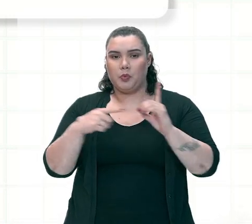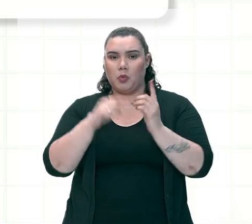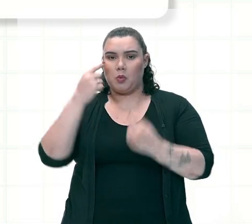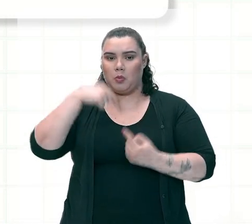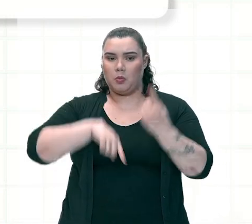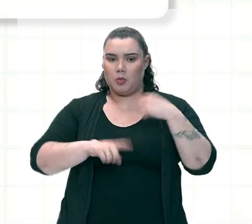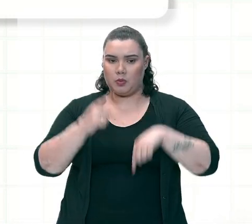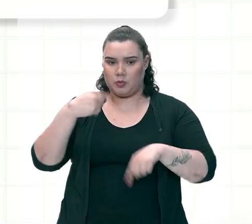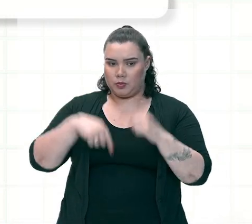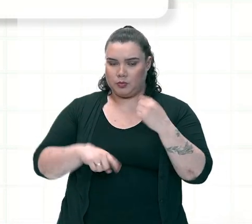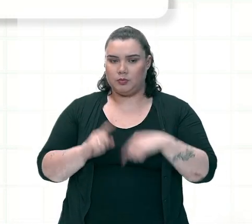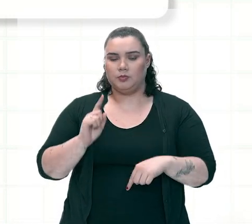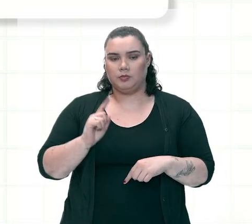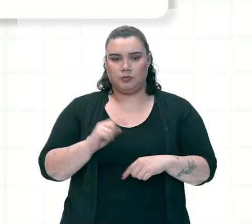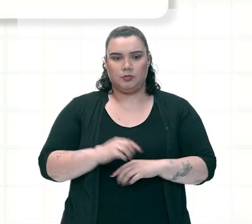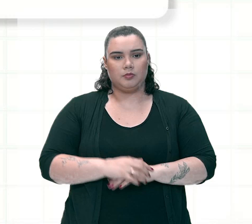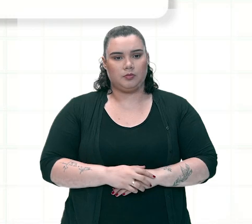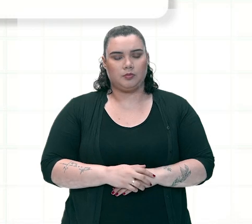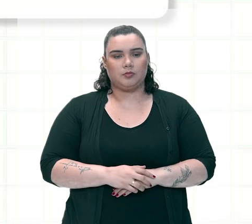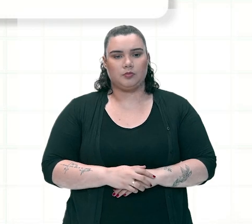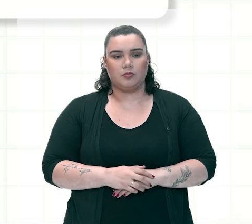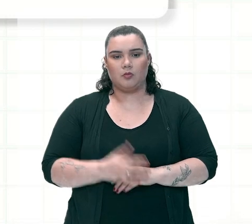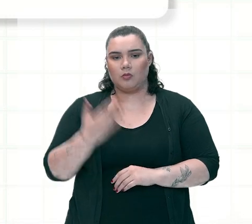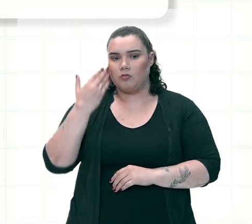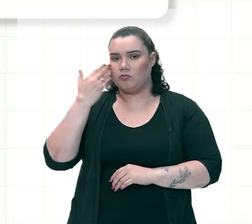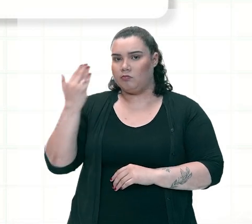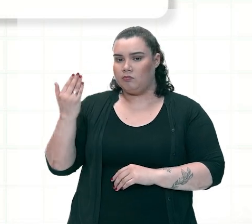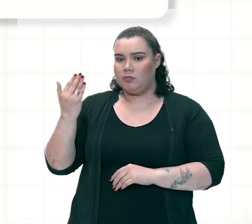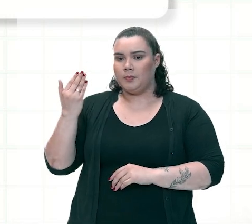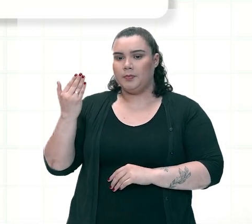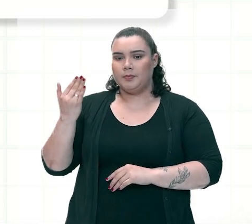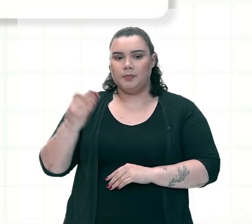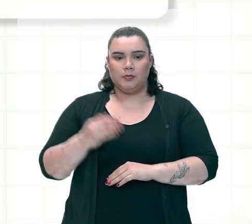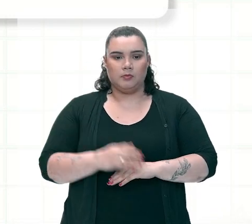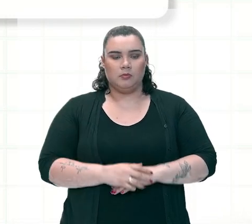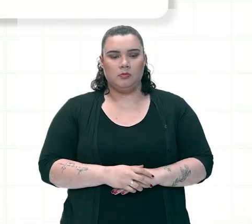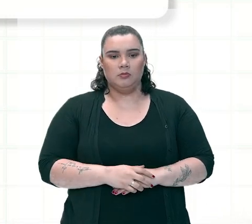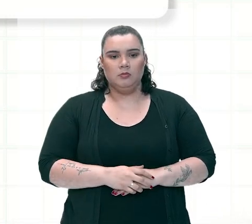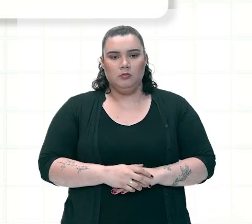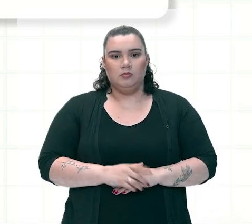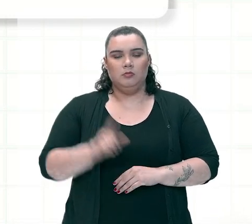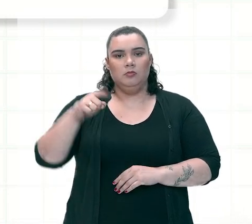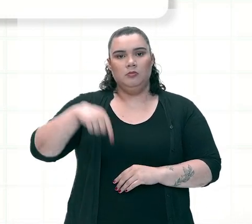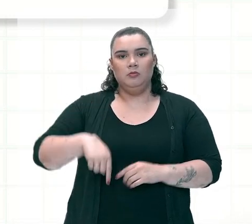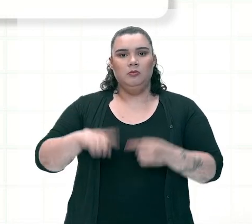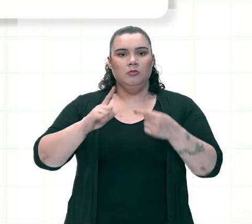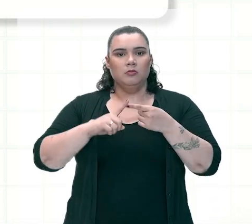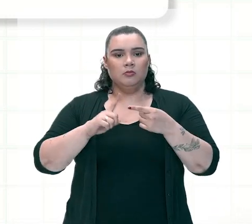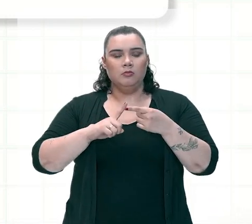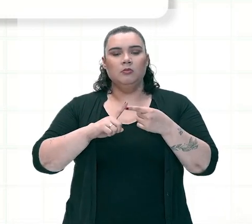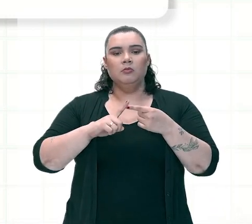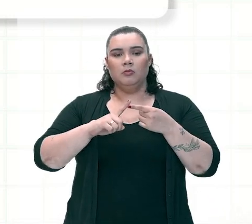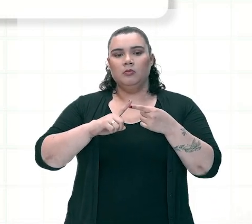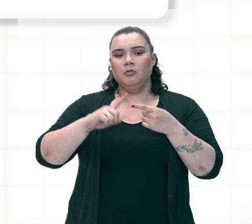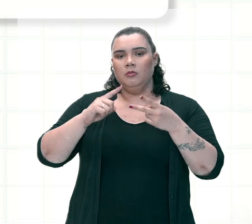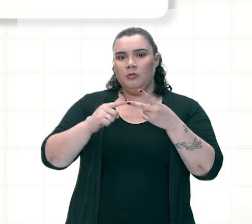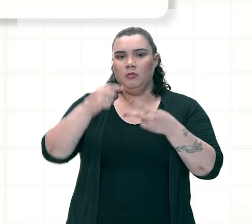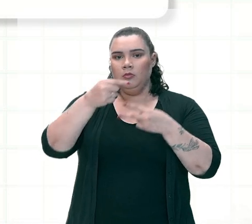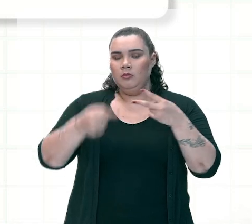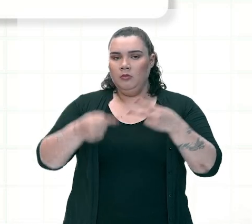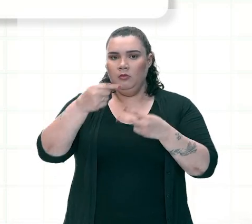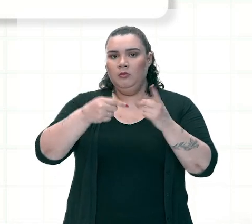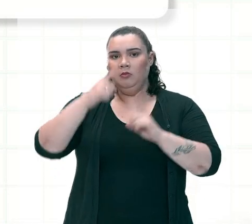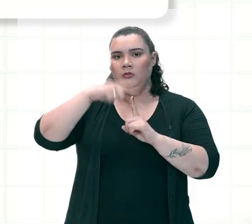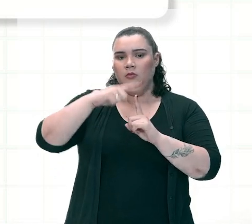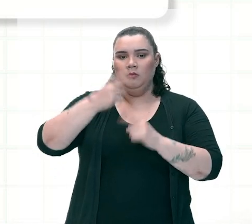endócrina. Então, a gente tem aí o pâncreas como uma glândula mista, produzindo tanto a insulina, que é um hormônio, né, e o glucagon